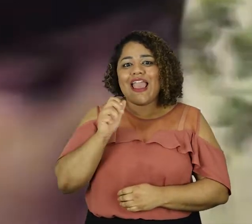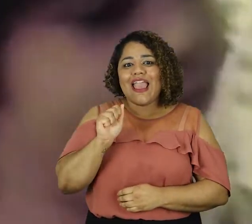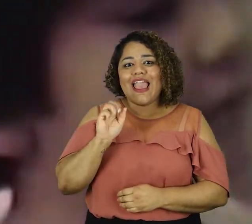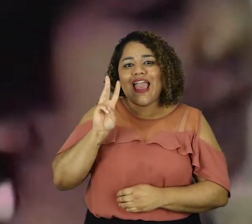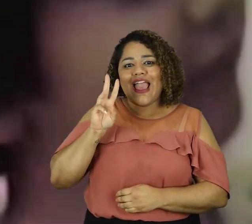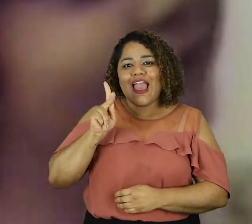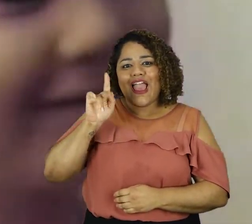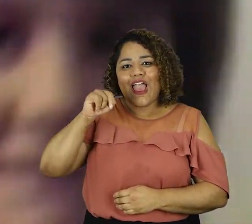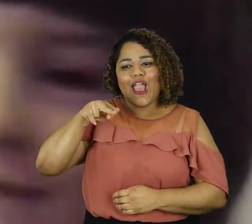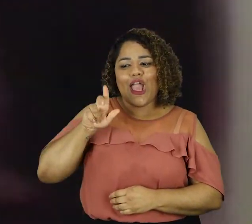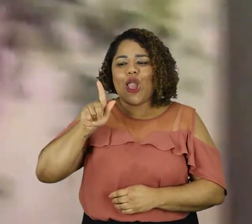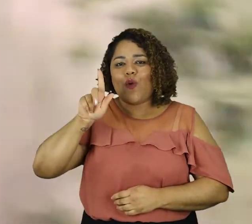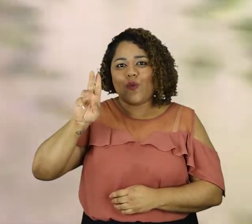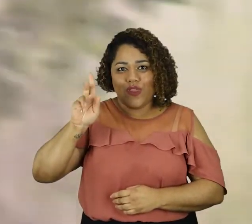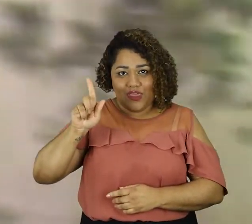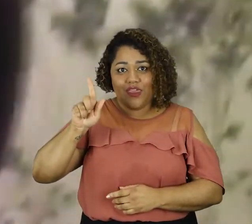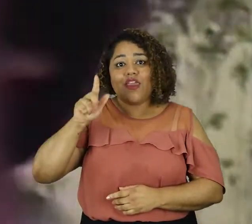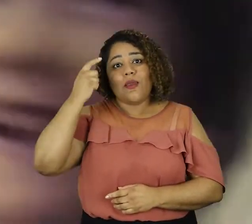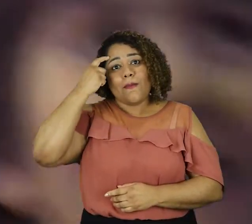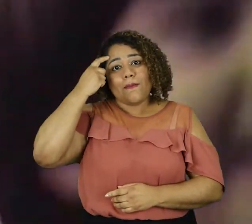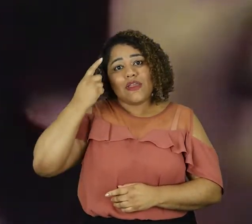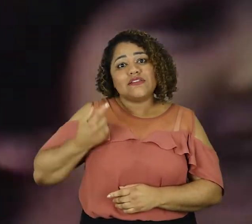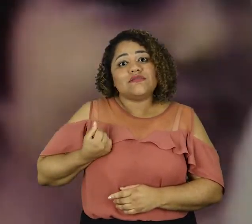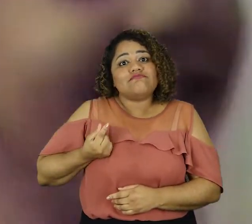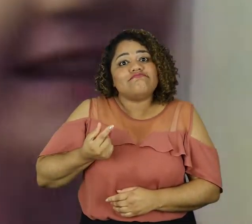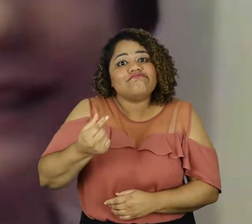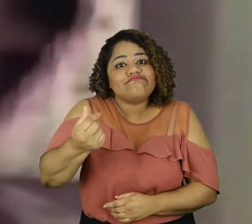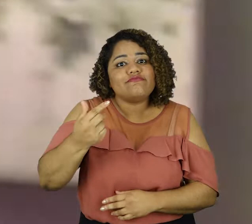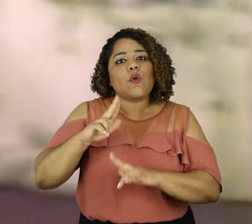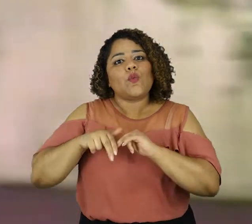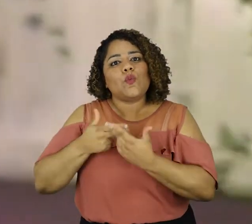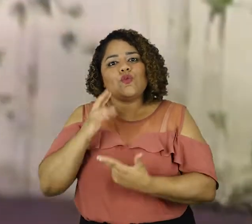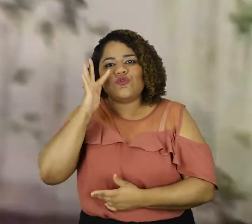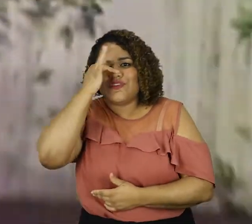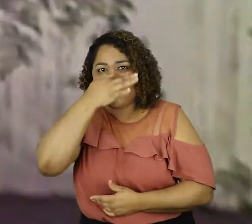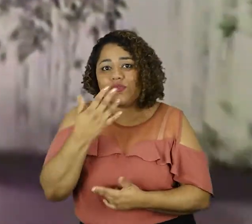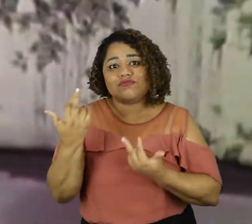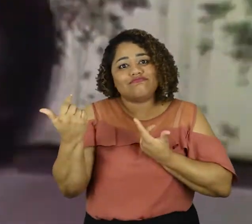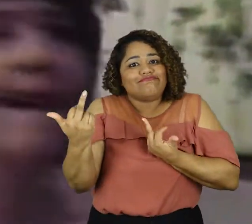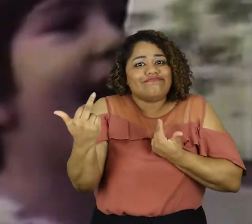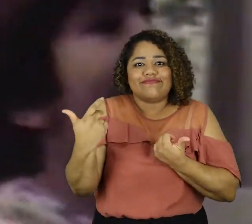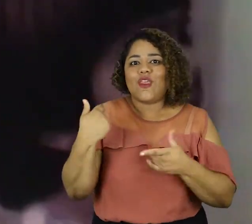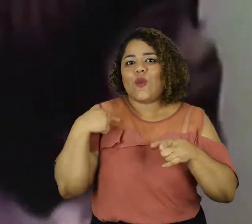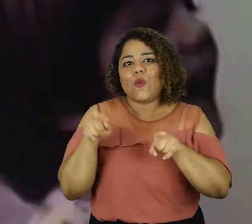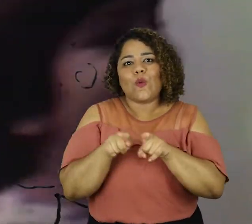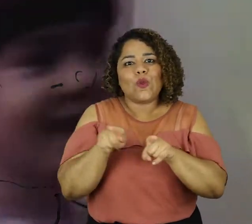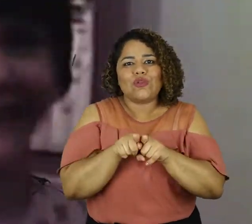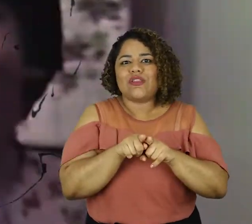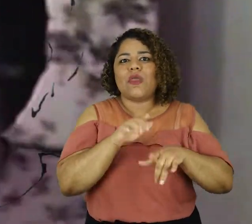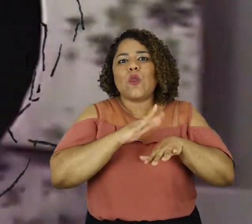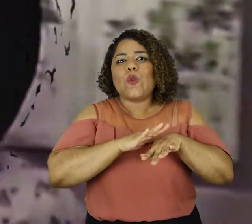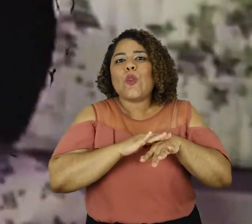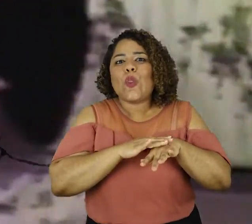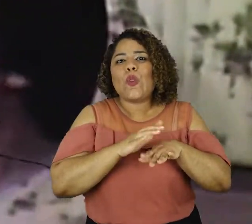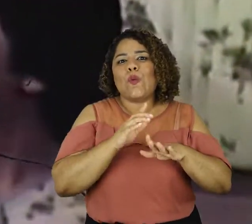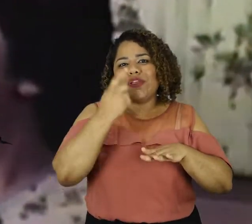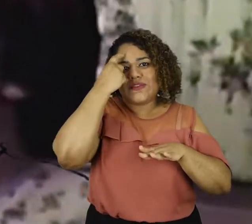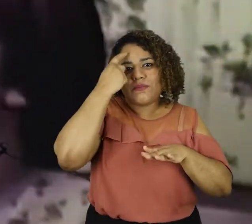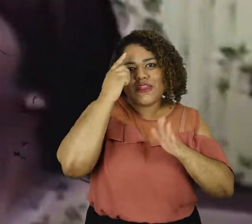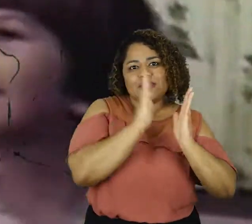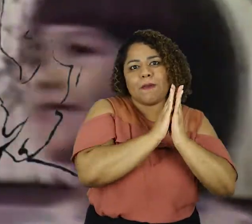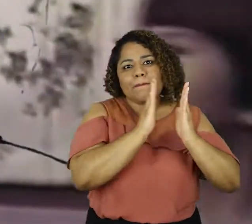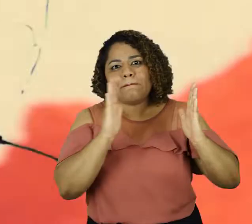Hawking atribuía a longevidade à sua teimosia. Nesse sentido, sou igualmente teimoso e gosto de contrariar as